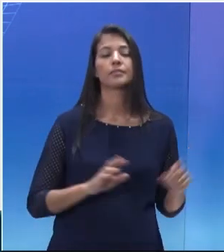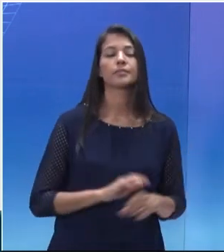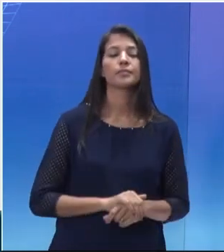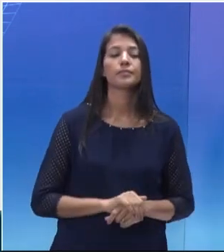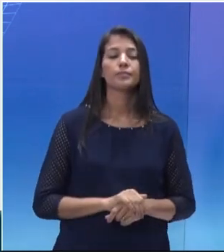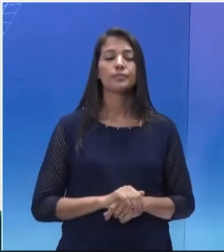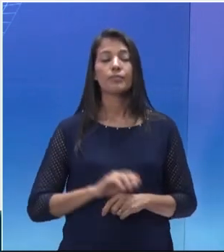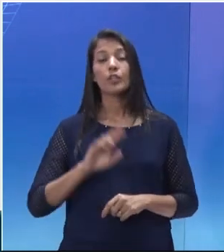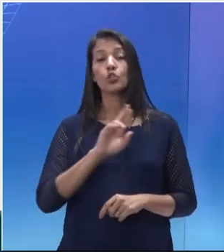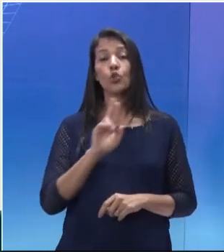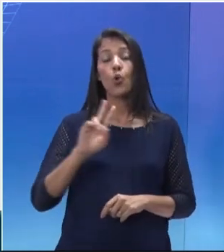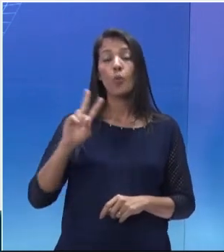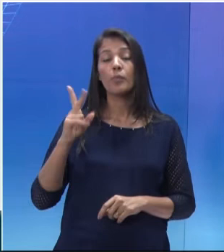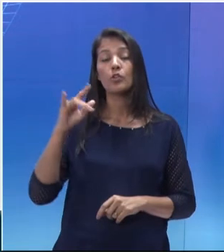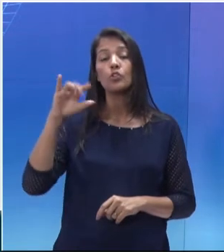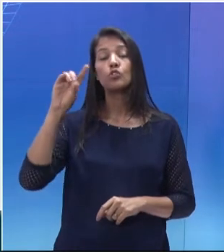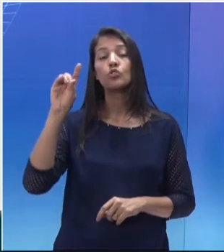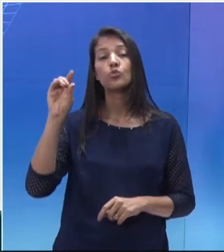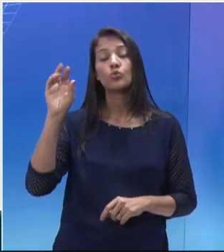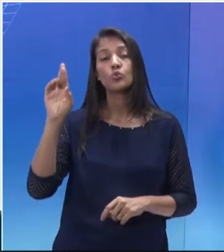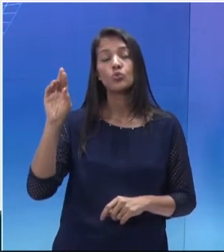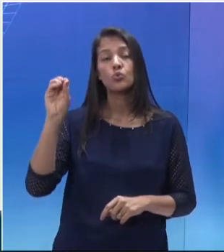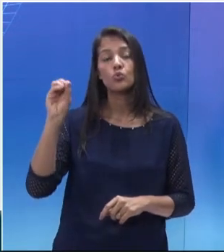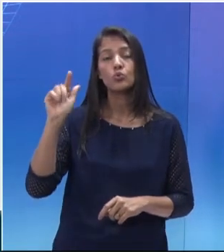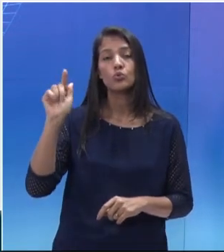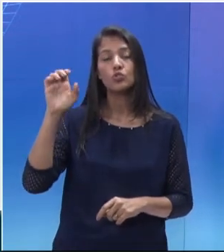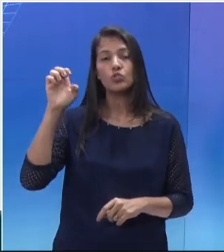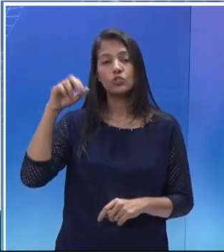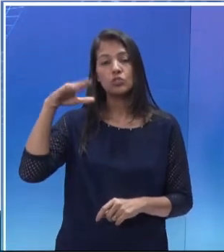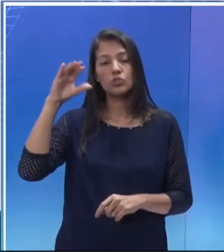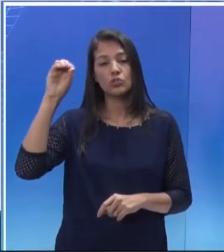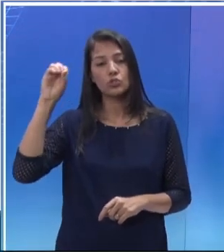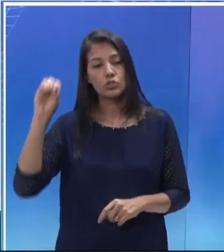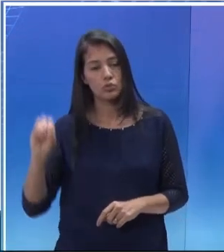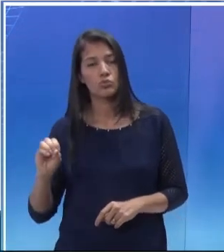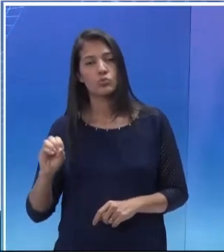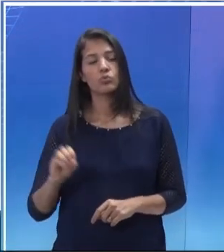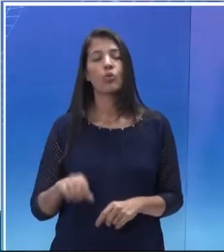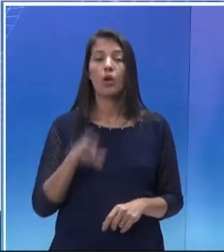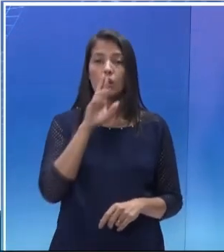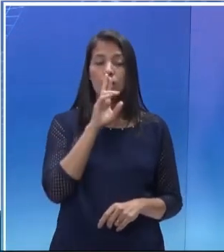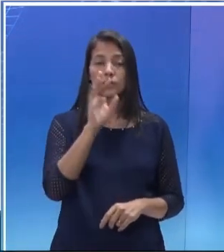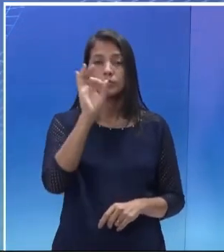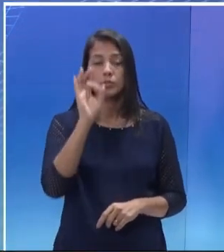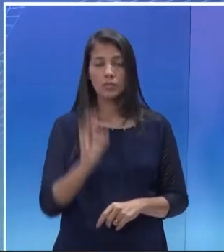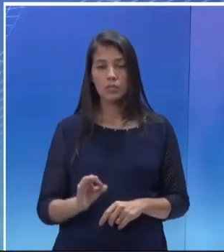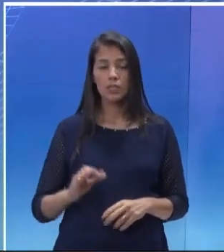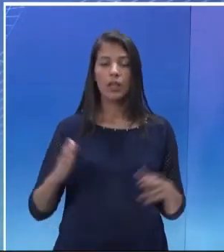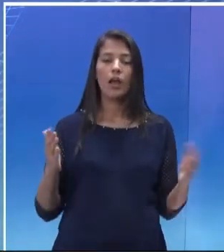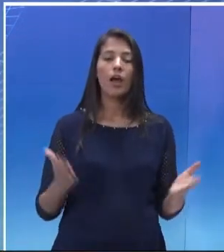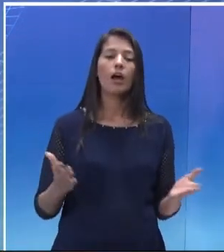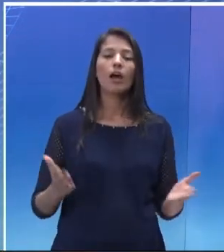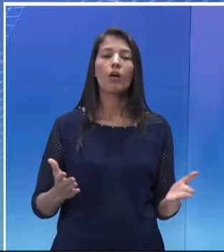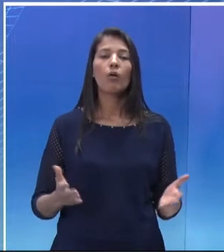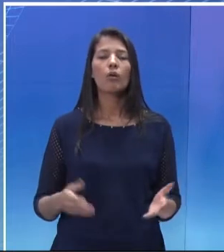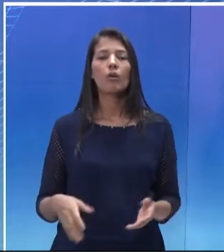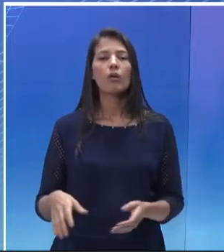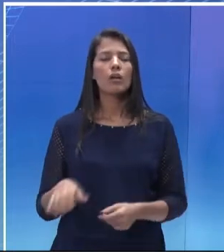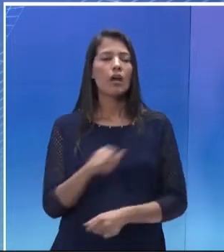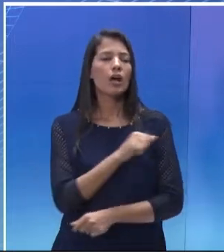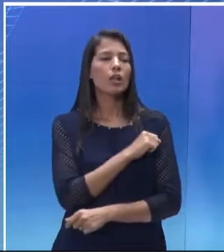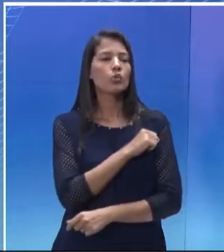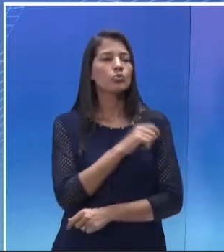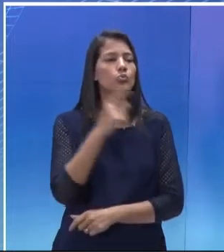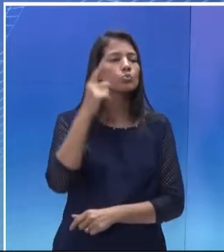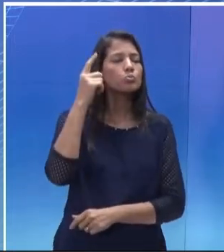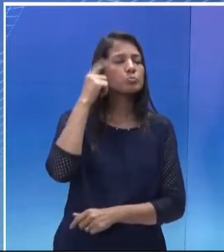Professor, entendi a resolução, só que eu queria ver as subequações, montando a equação global para confirmar